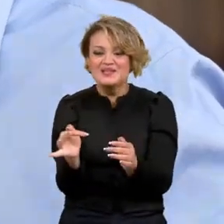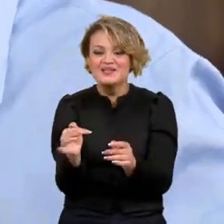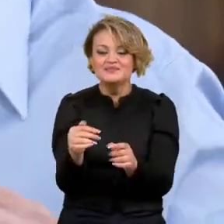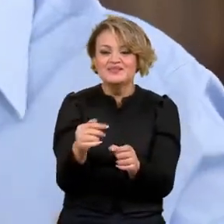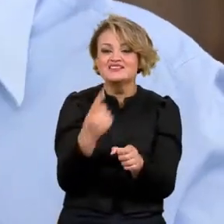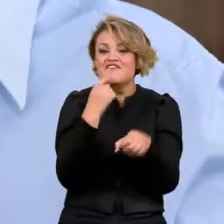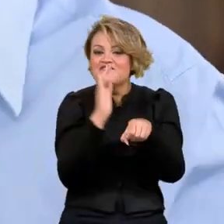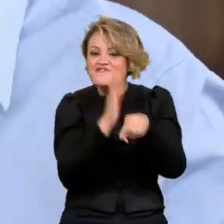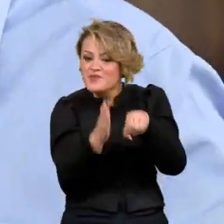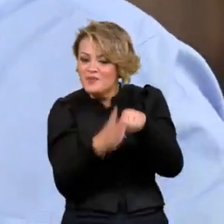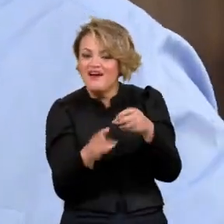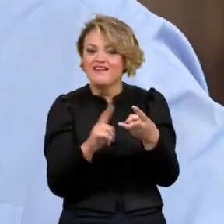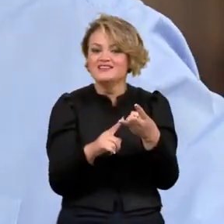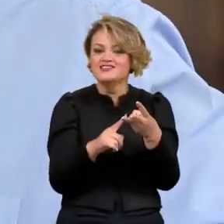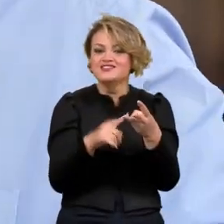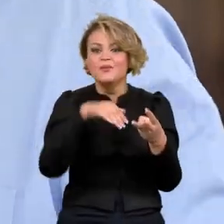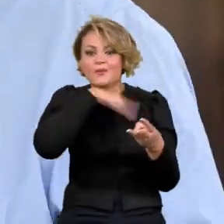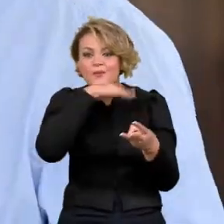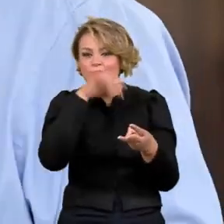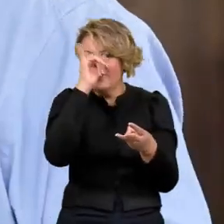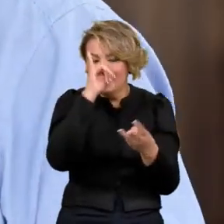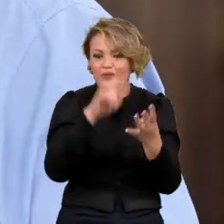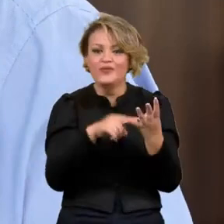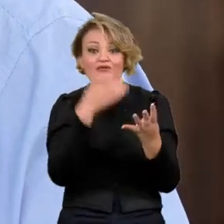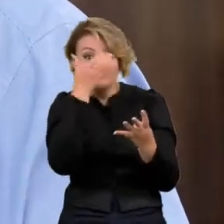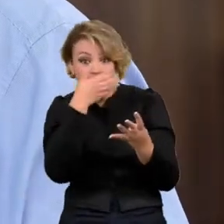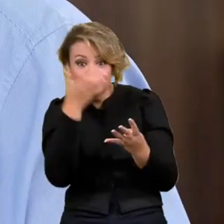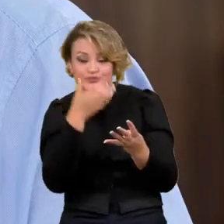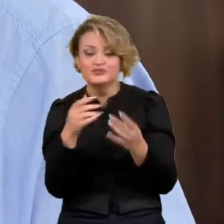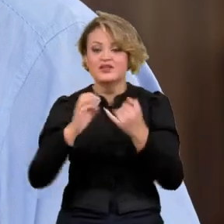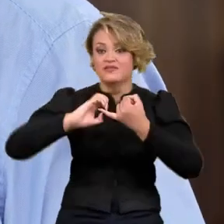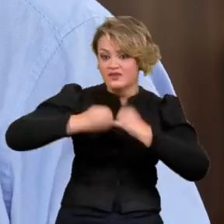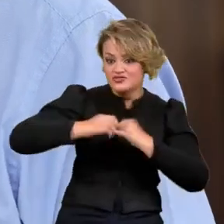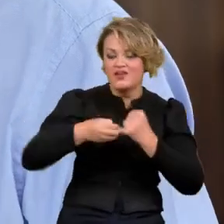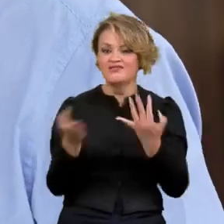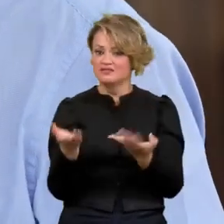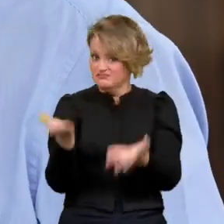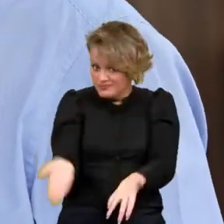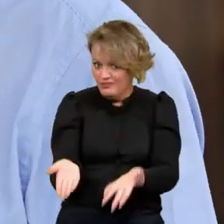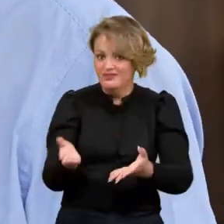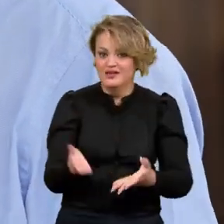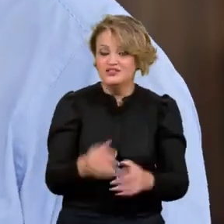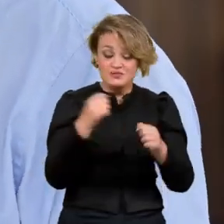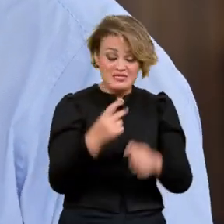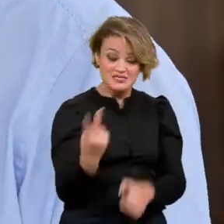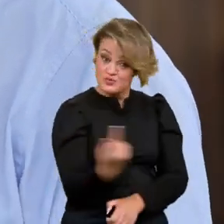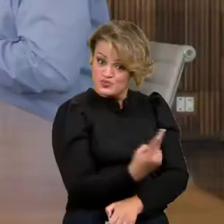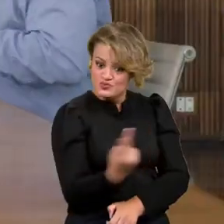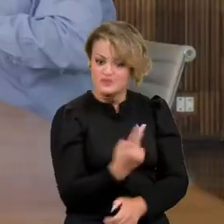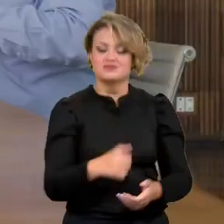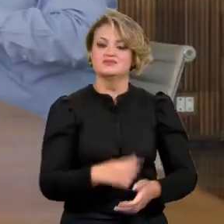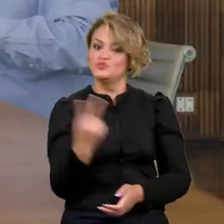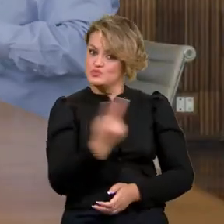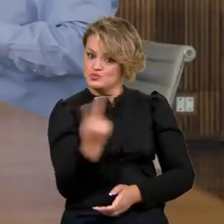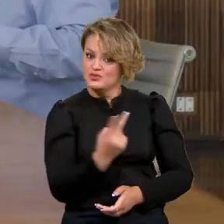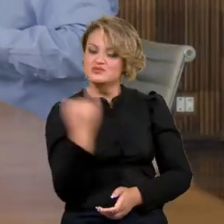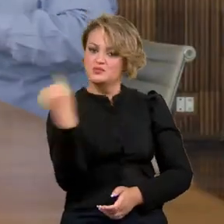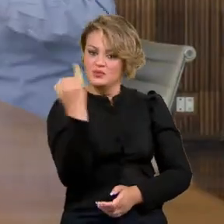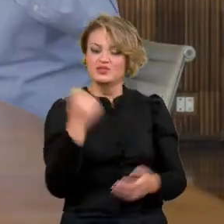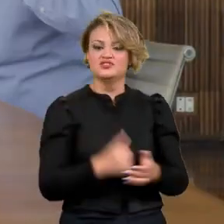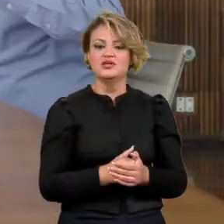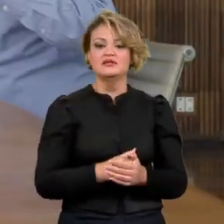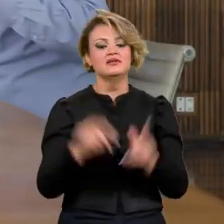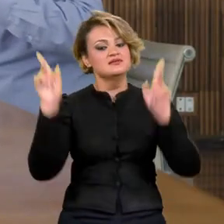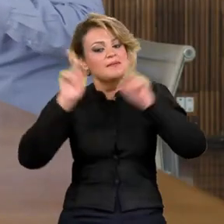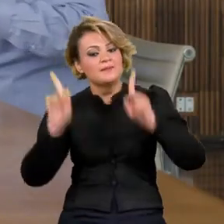frutinha que você gosta do feijão sabe então nós precisamos ajudar os dois e eles têm que viver em paz porque cada um ajuda o outro o